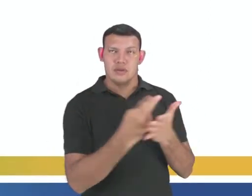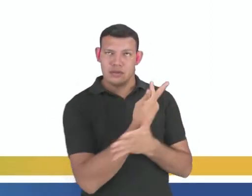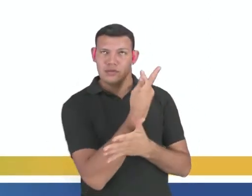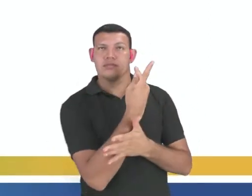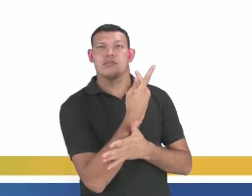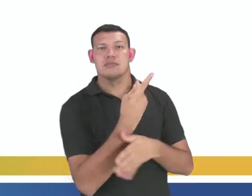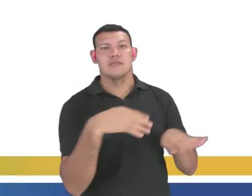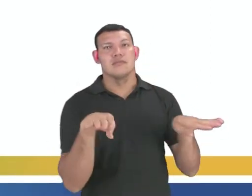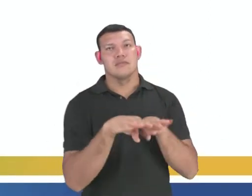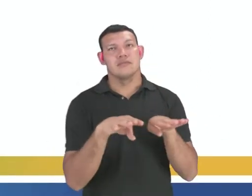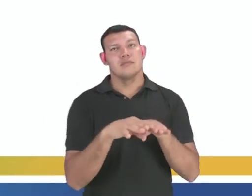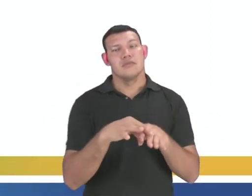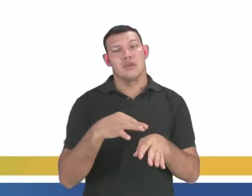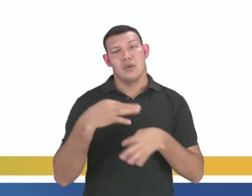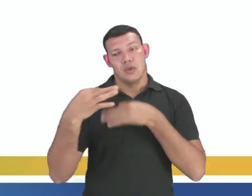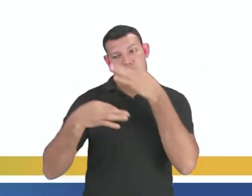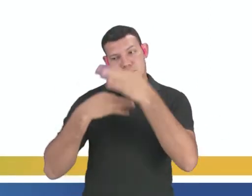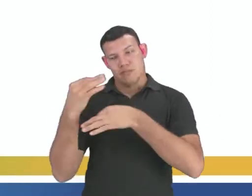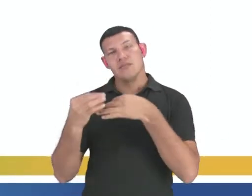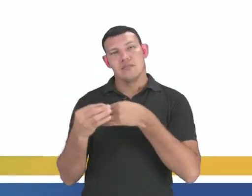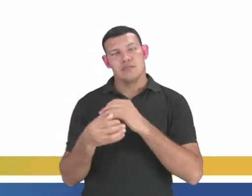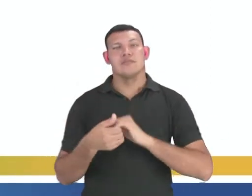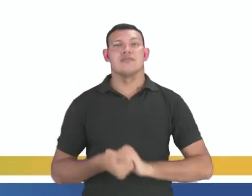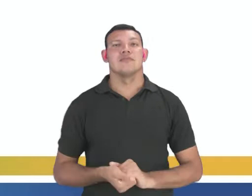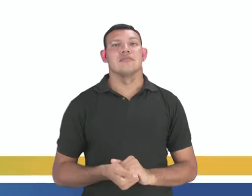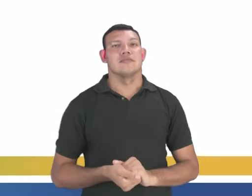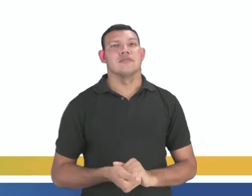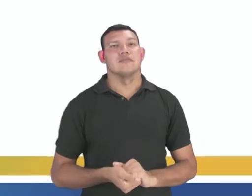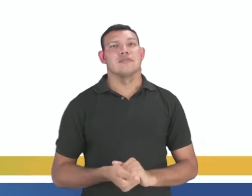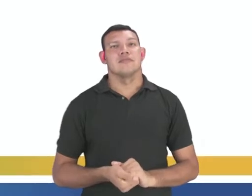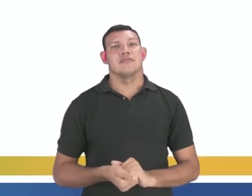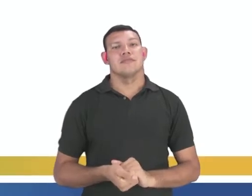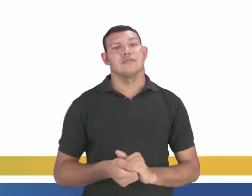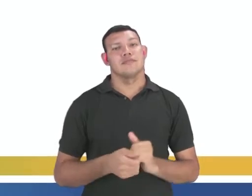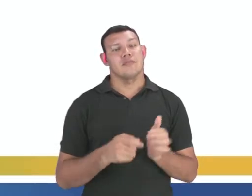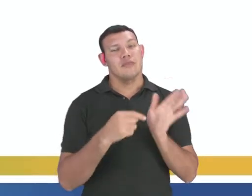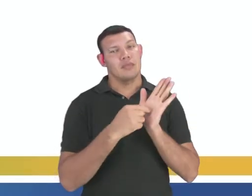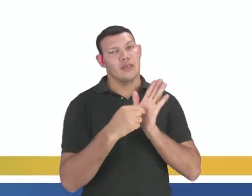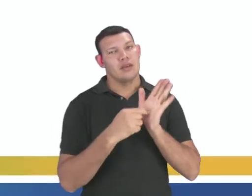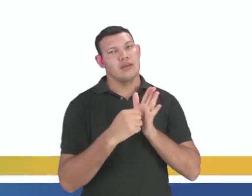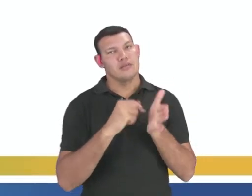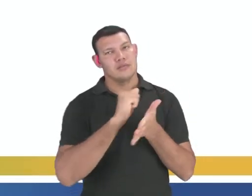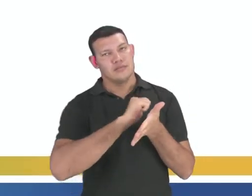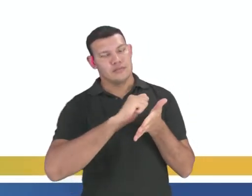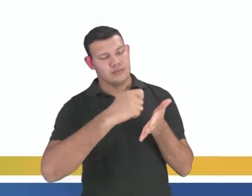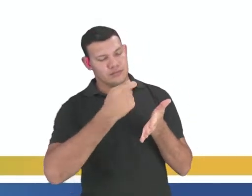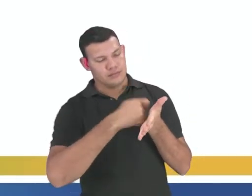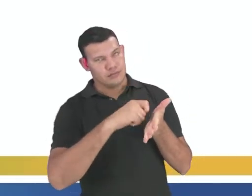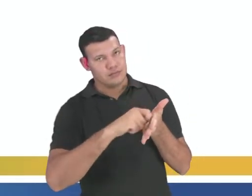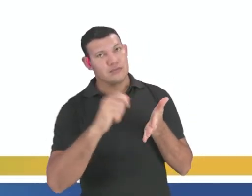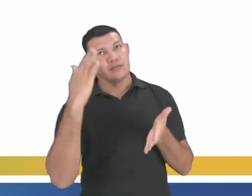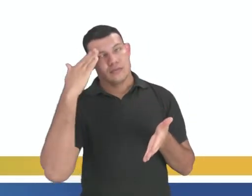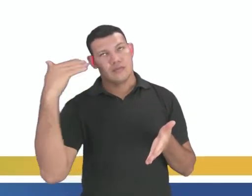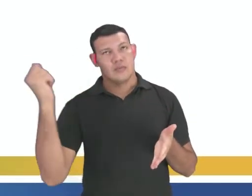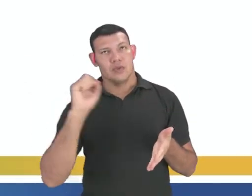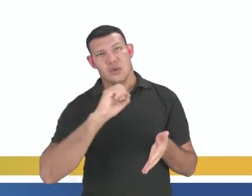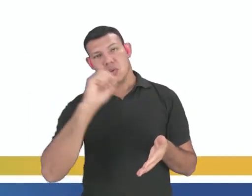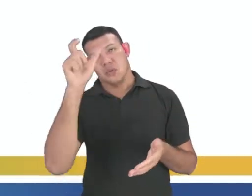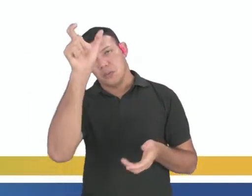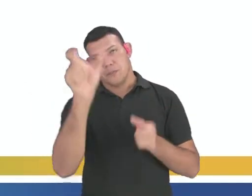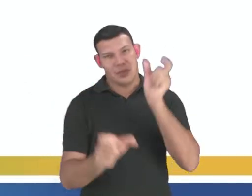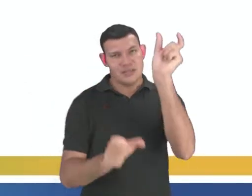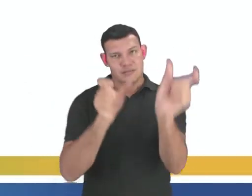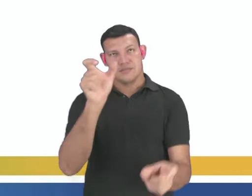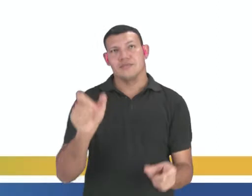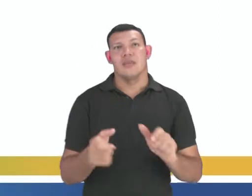opinião relacionada ao fato apresentado, expressa pelo autor, narrado ou por algum outro personagem, tá?